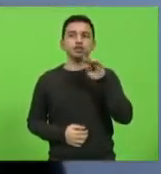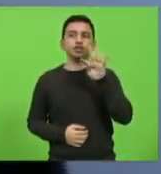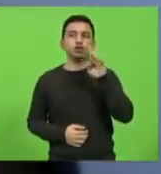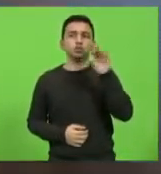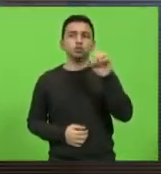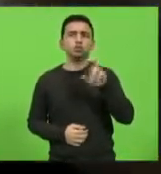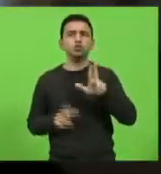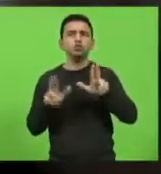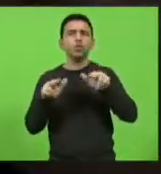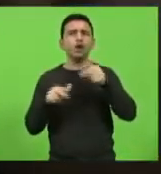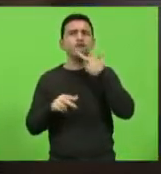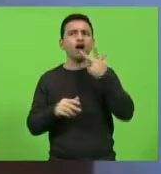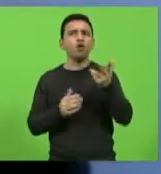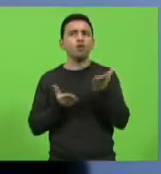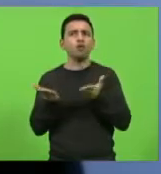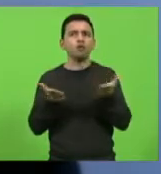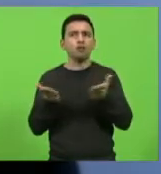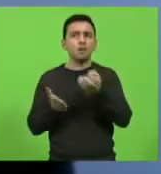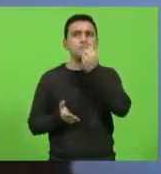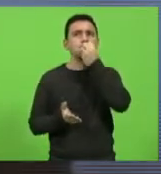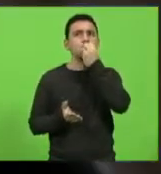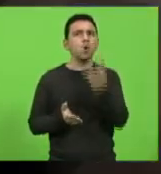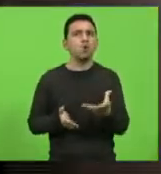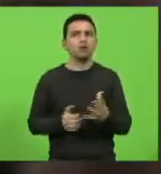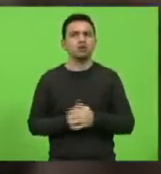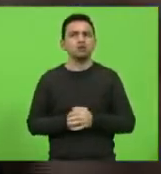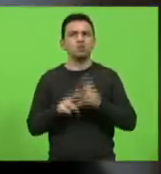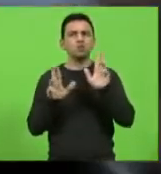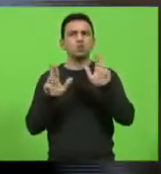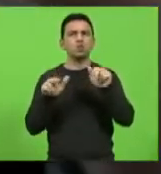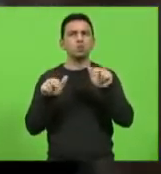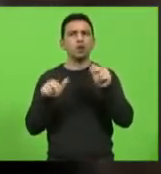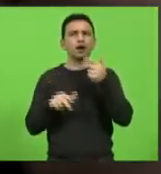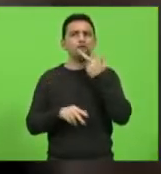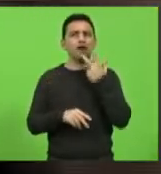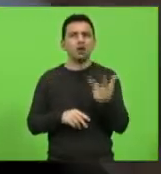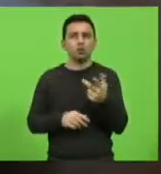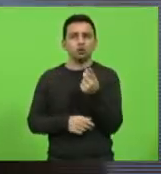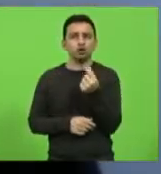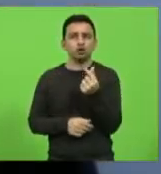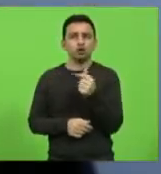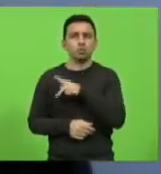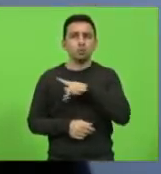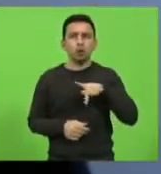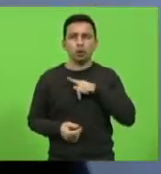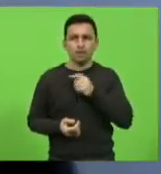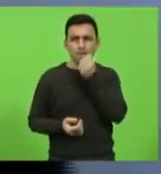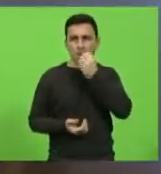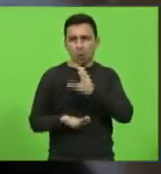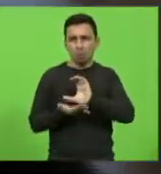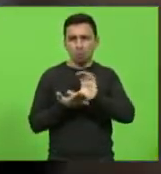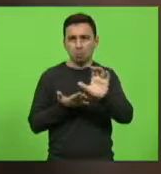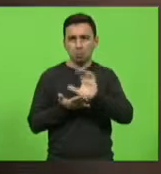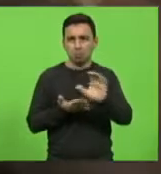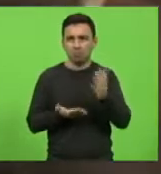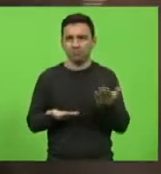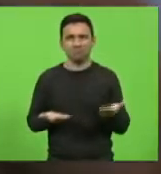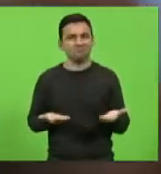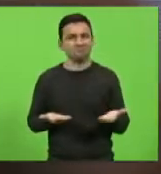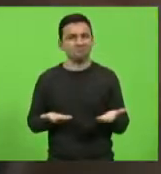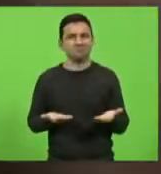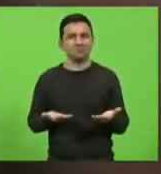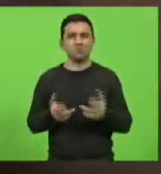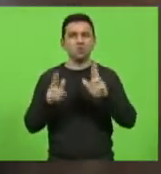que a licitação foi bem feita, nunca disse que o dinheiro público foi bem investido, nunca disse